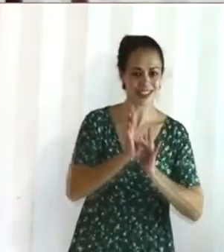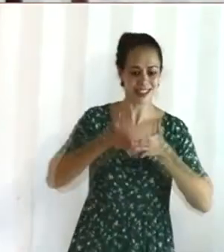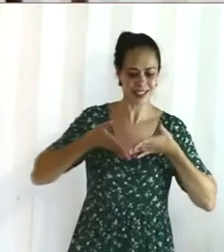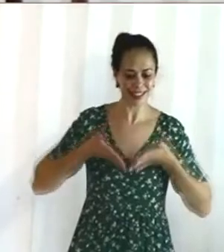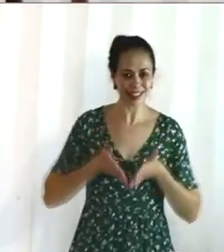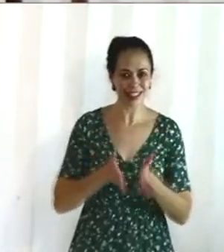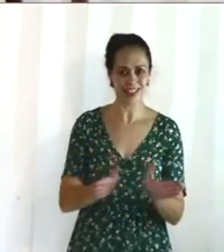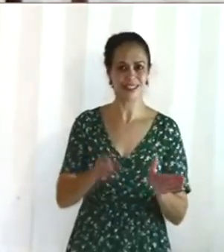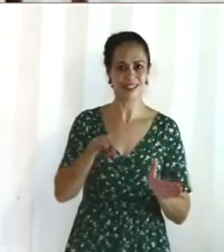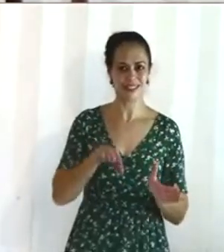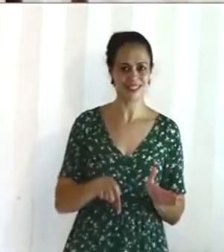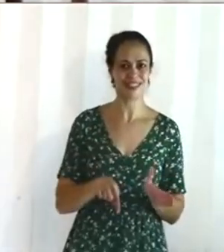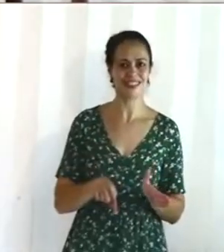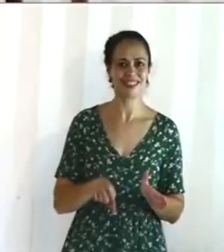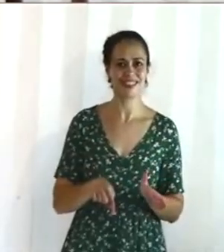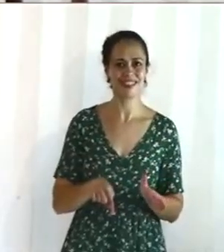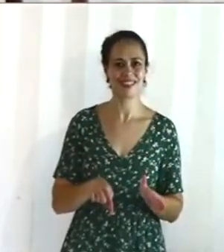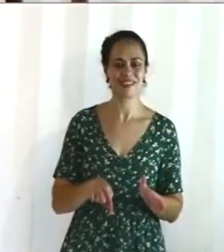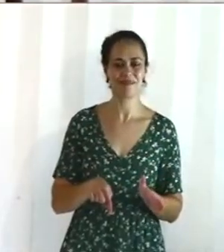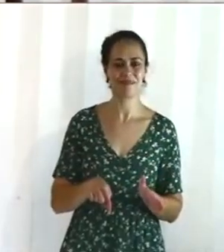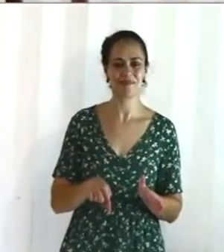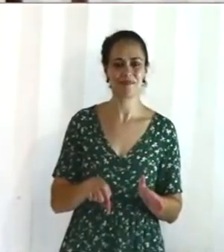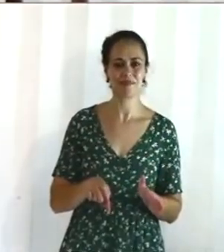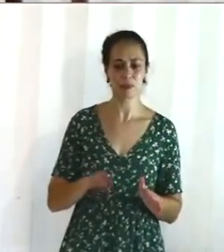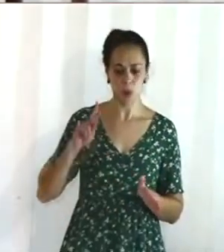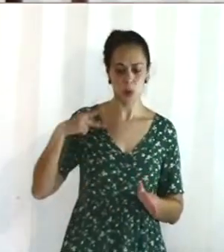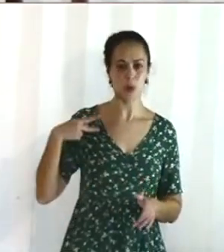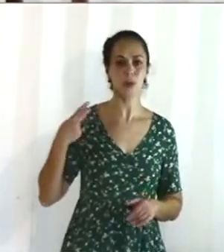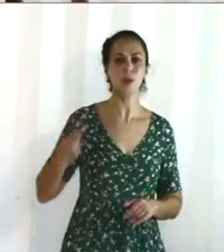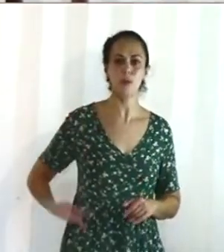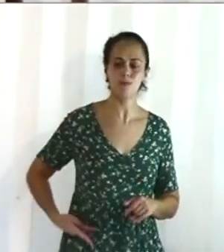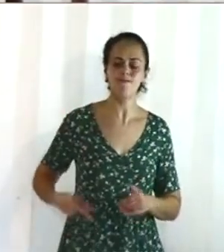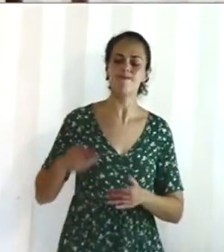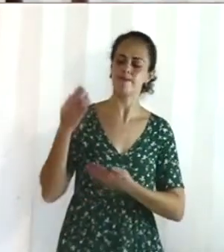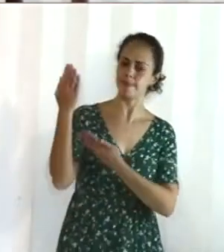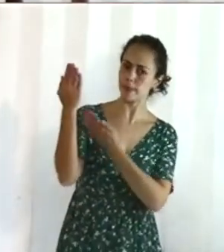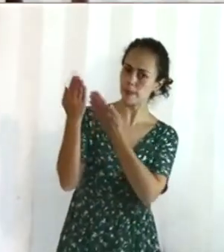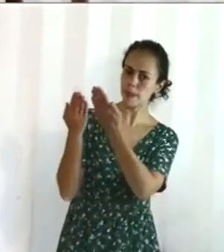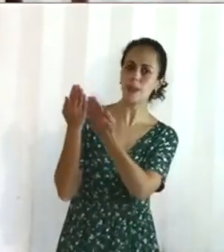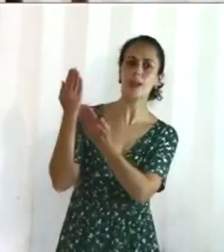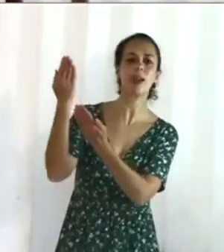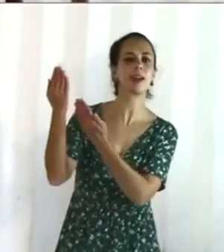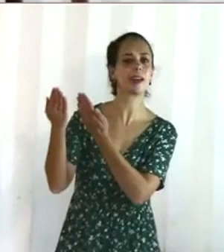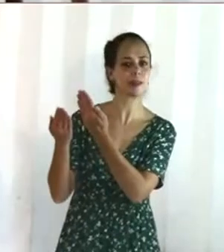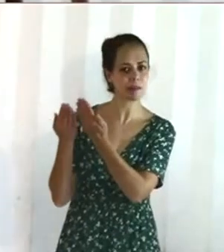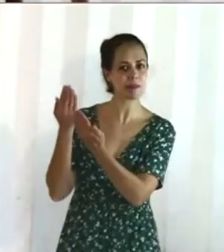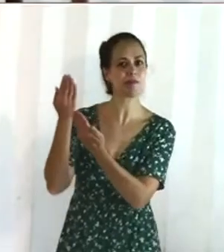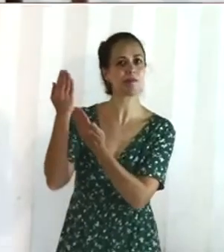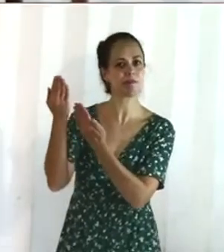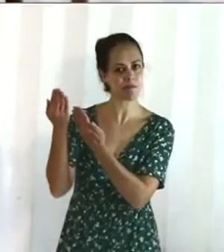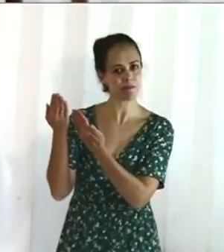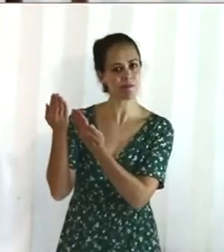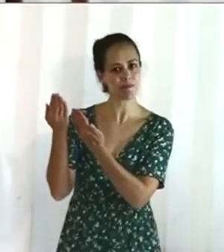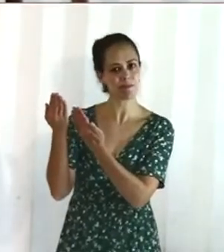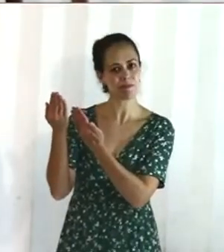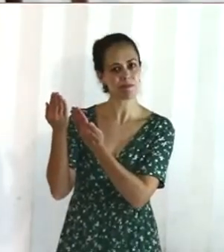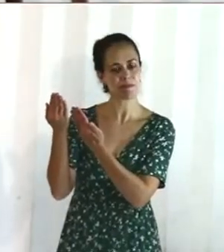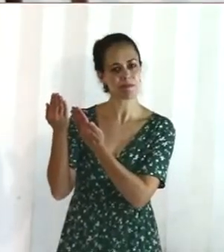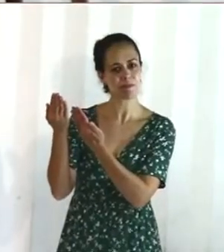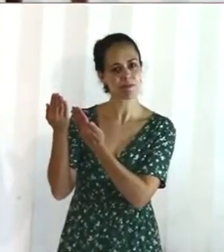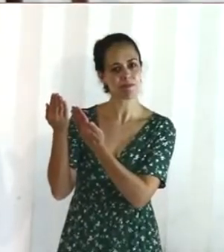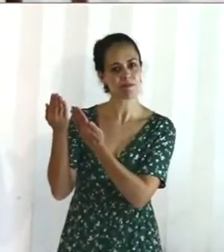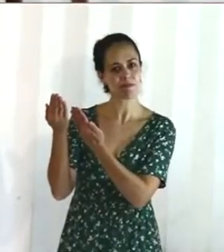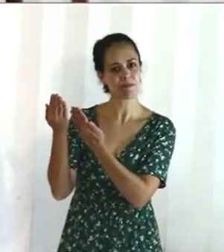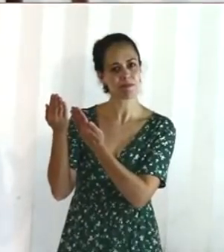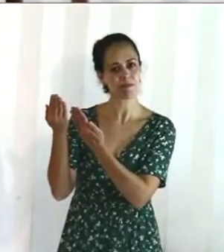Jesus, que assumiu essa forma de servo, que veio para o estado de humilhação,